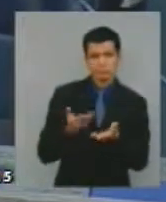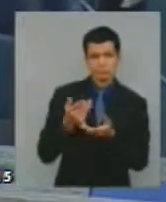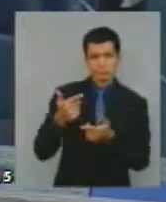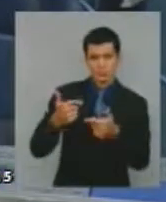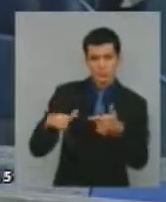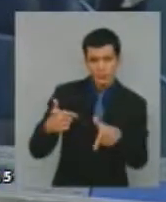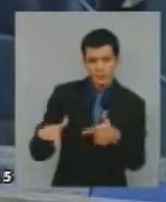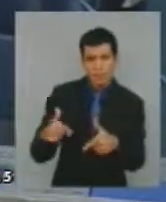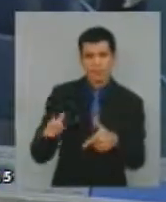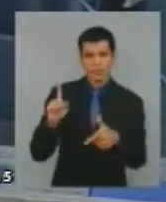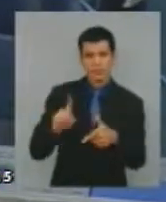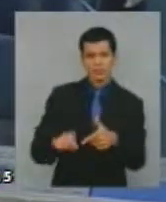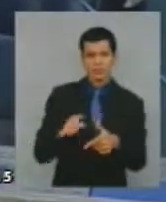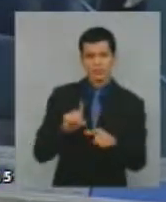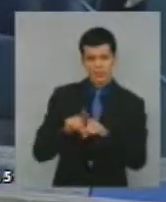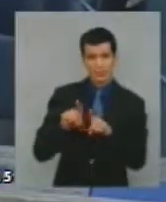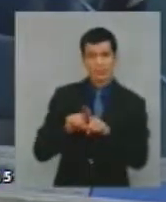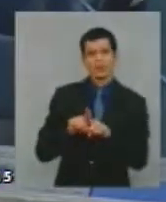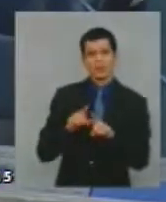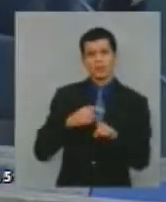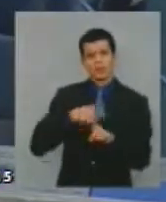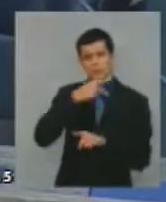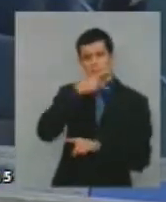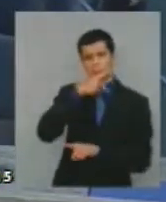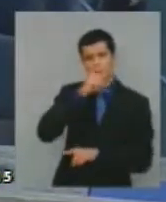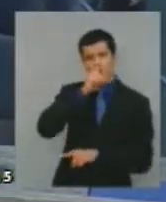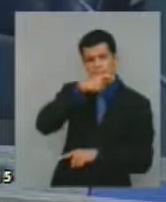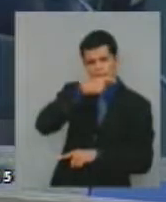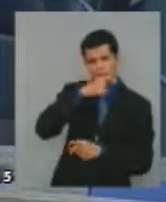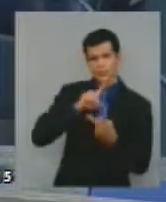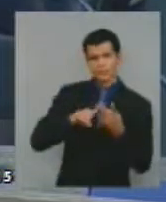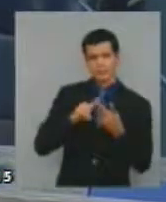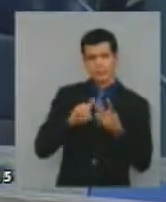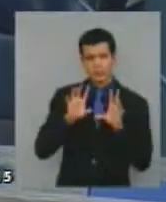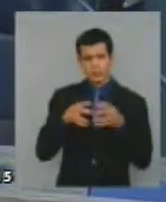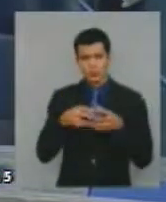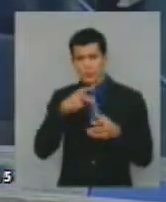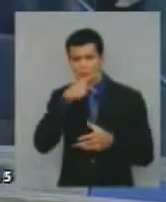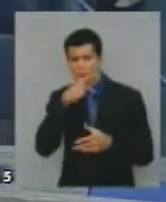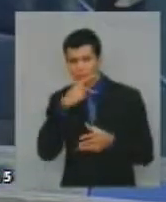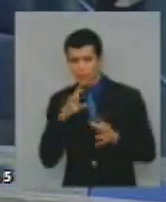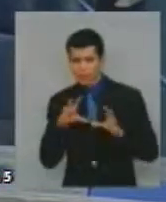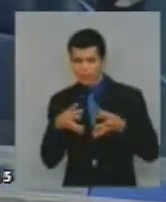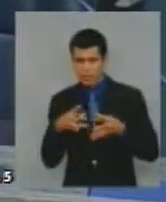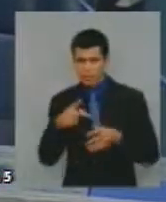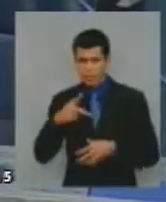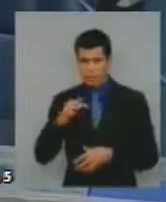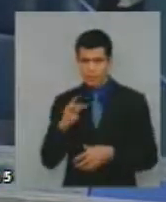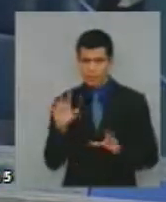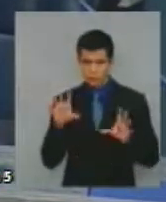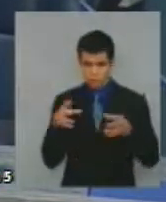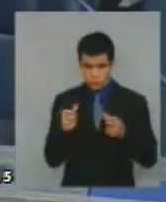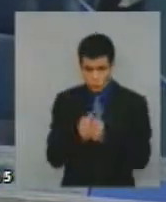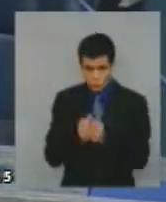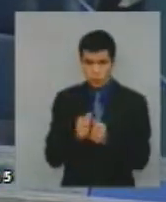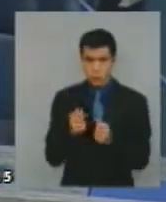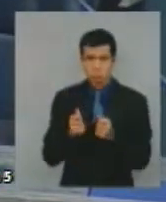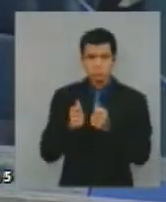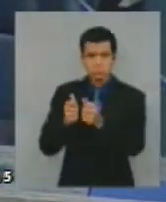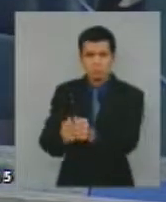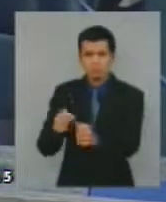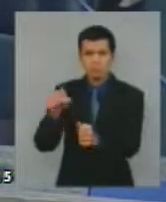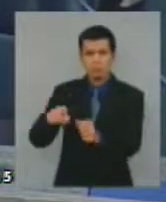da época do PSDB, esse método aqui foi do PT, as políticas sociais reduziram drasticamente a mortalidade